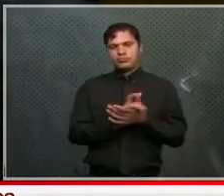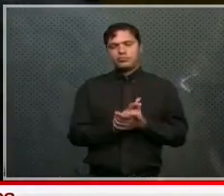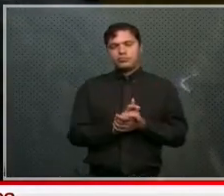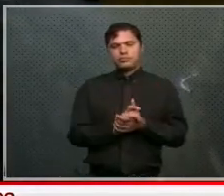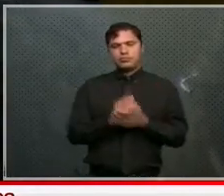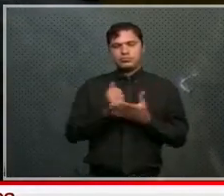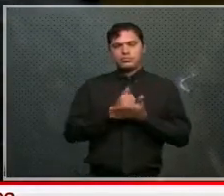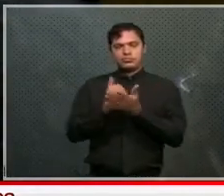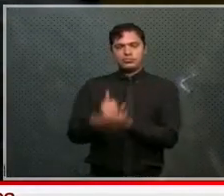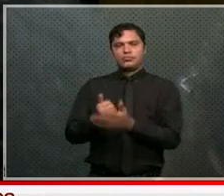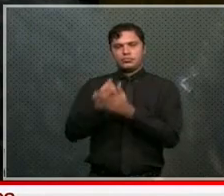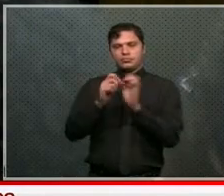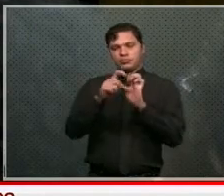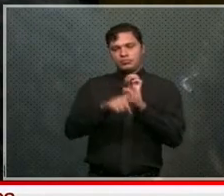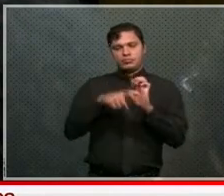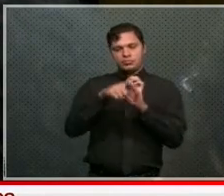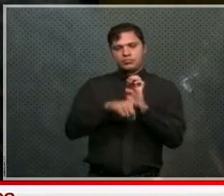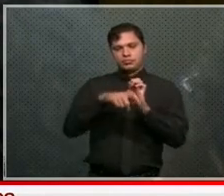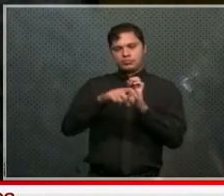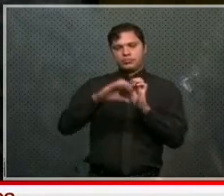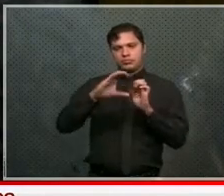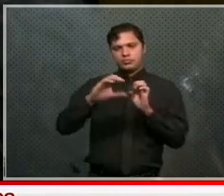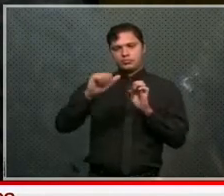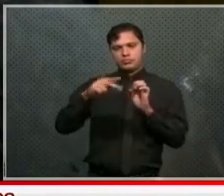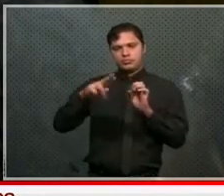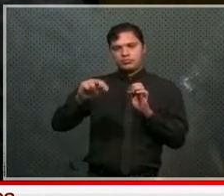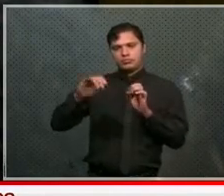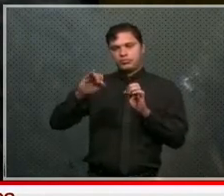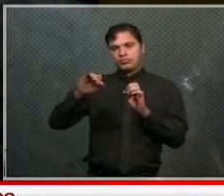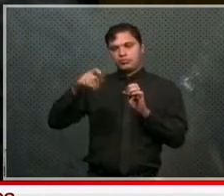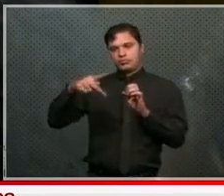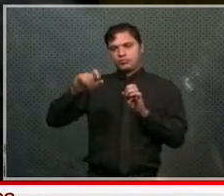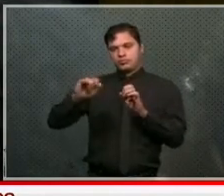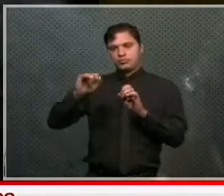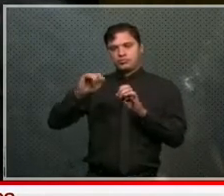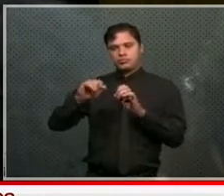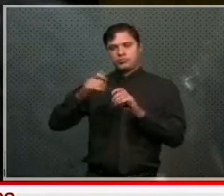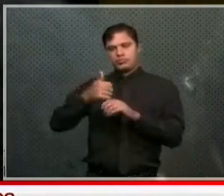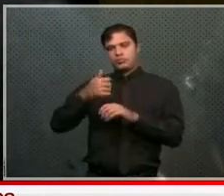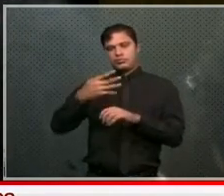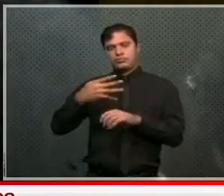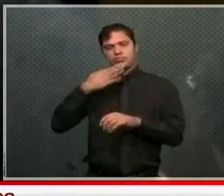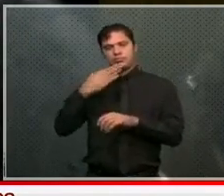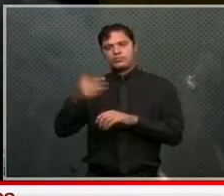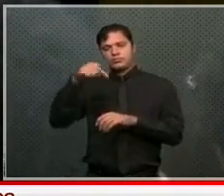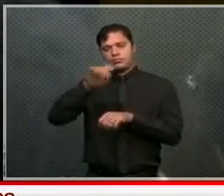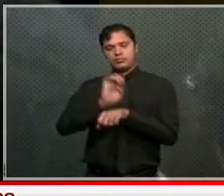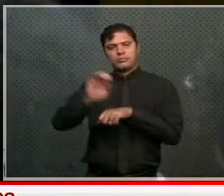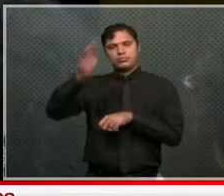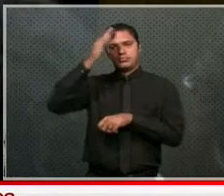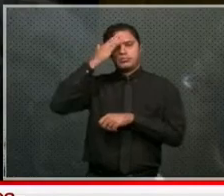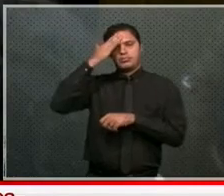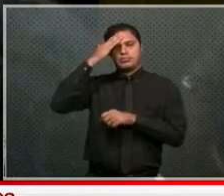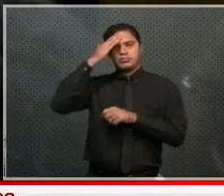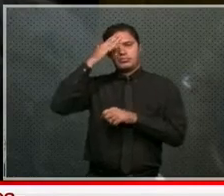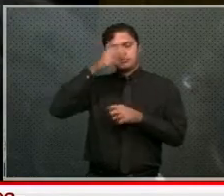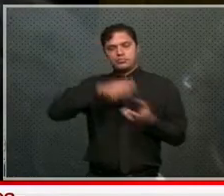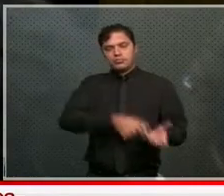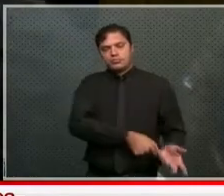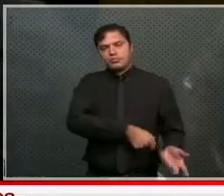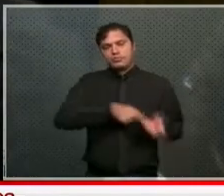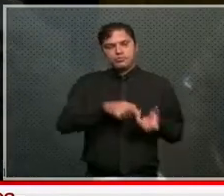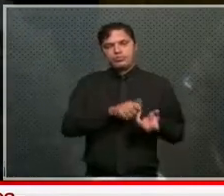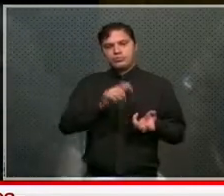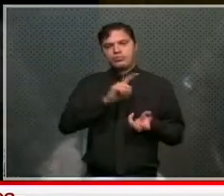lançar 14 cultivares de feijão caupi todas no Estado do Pará mandioca temos